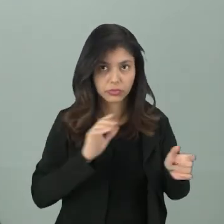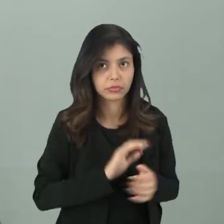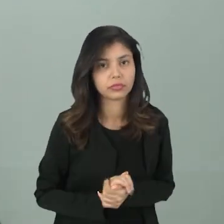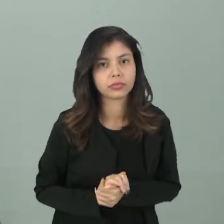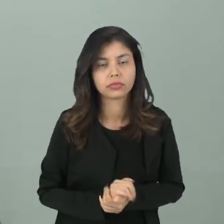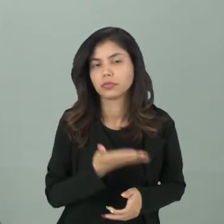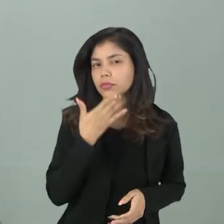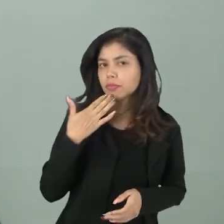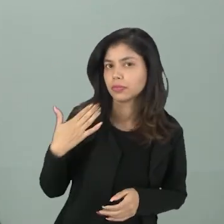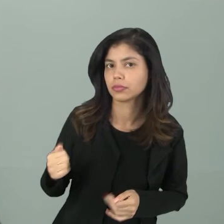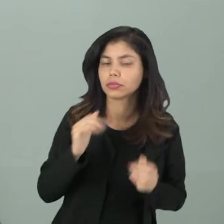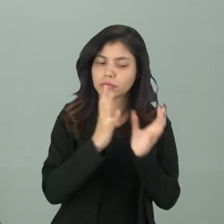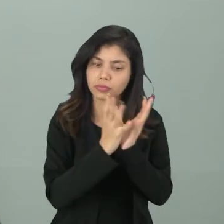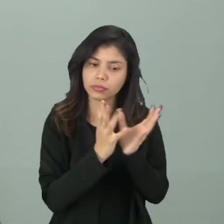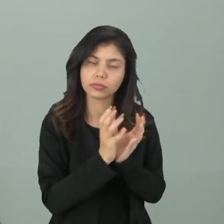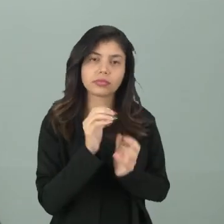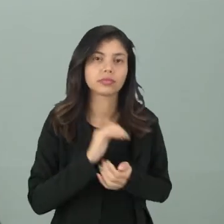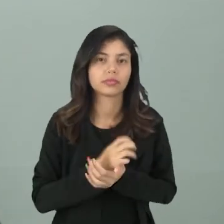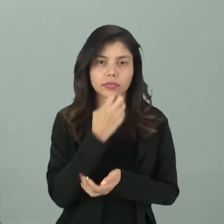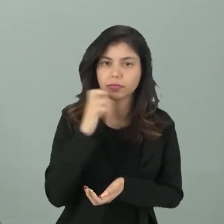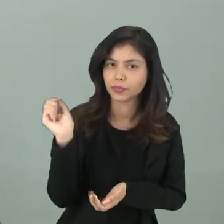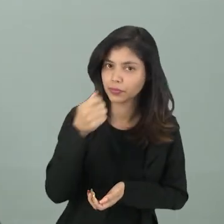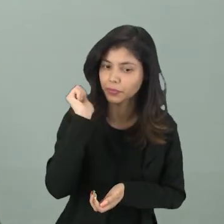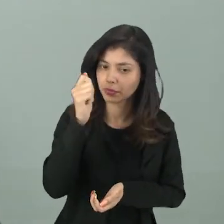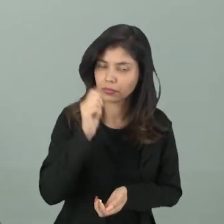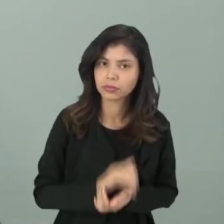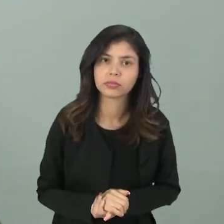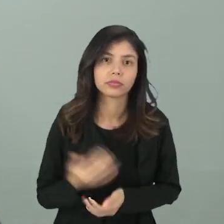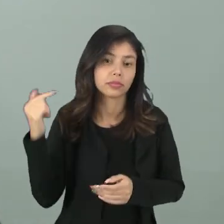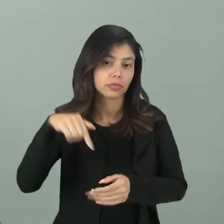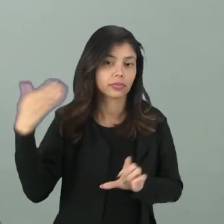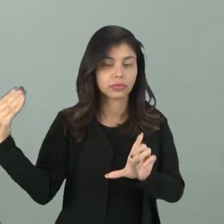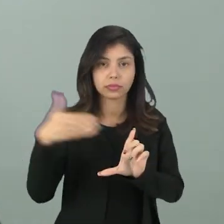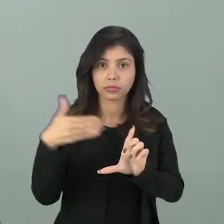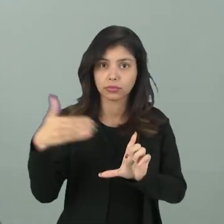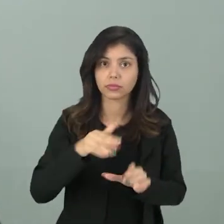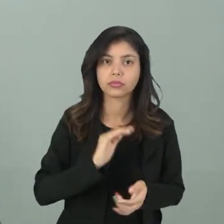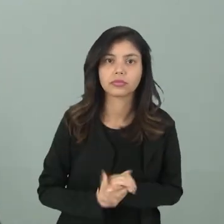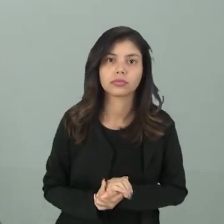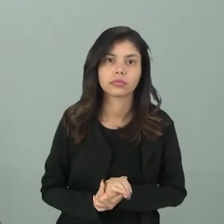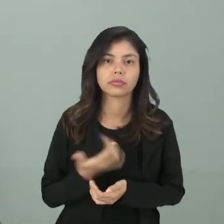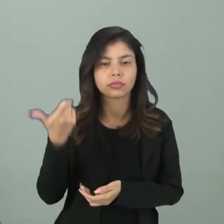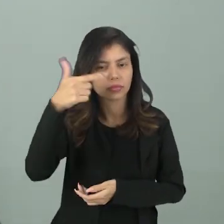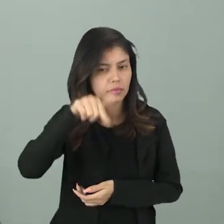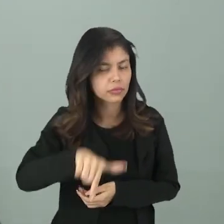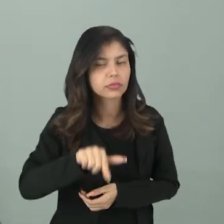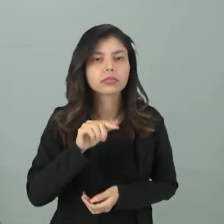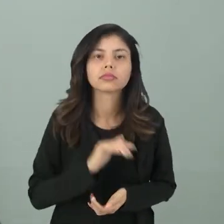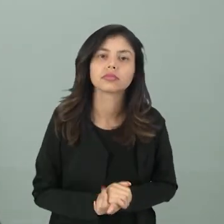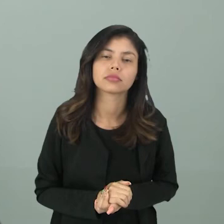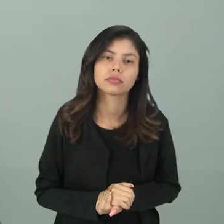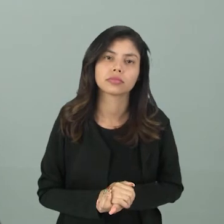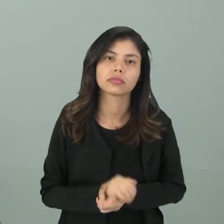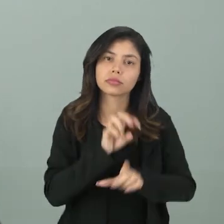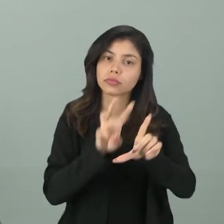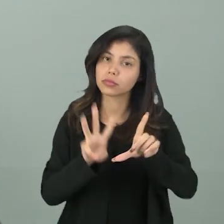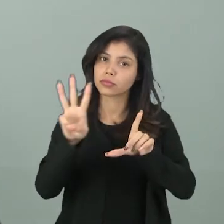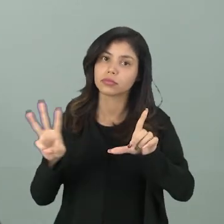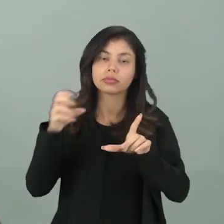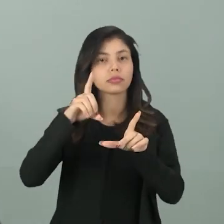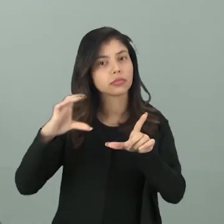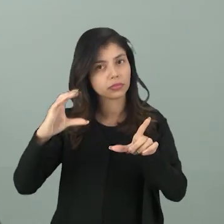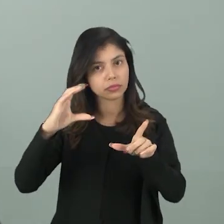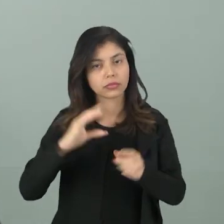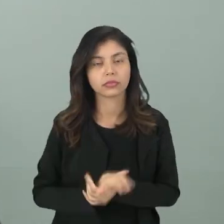personagens preferidos da Turma da Mônica. Se vocês quiserem acessar essa aula, é só reverem essa aula, é só vocês acessarem a